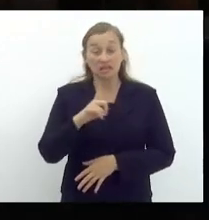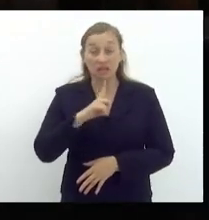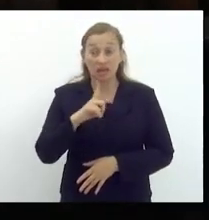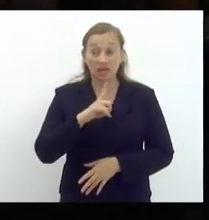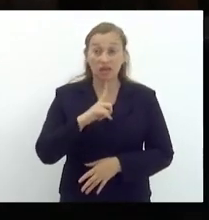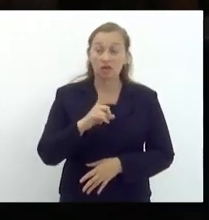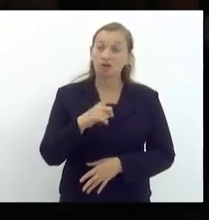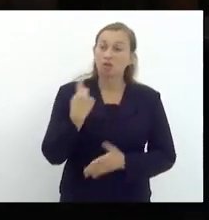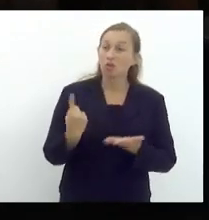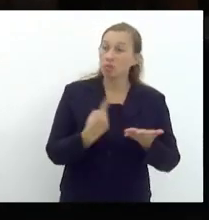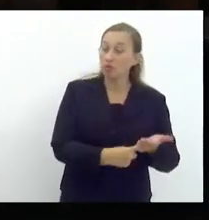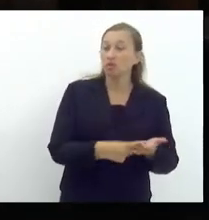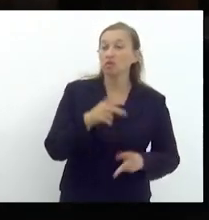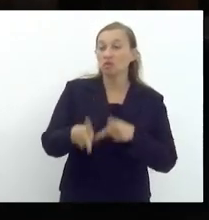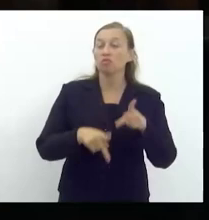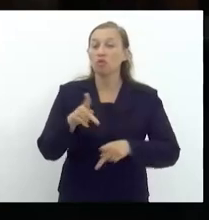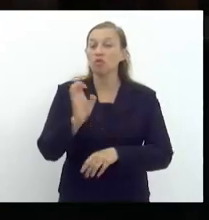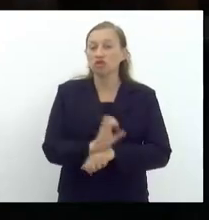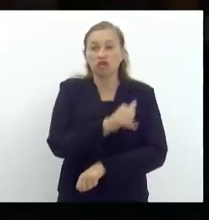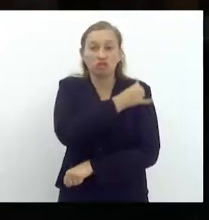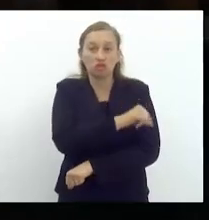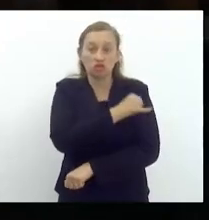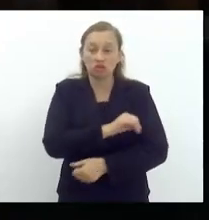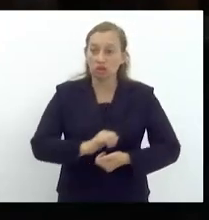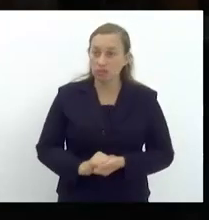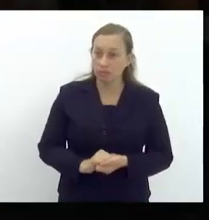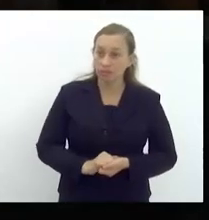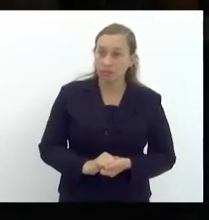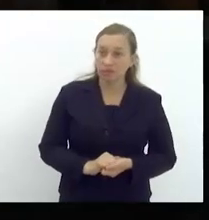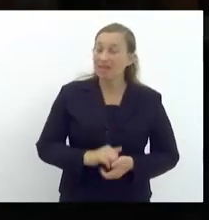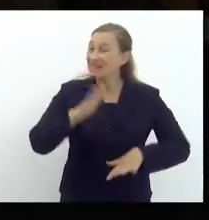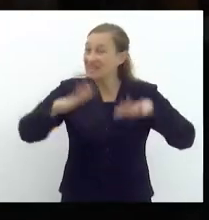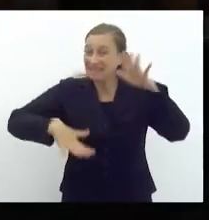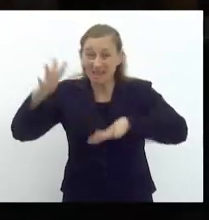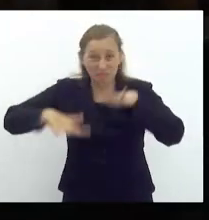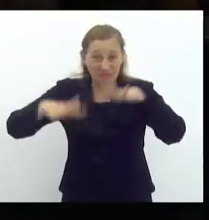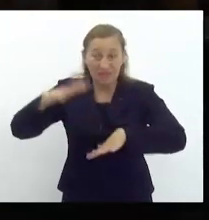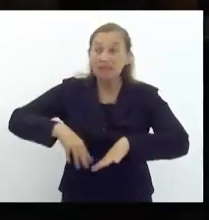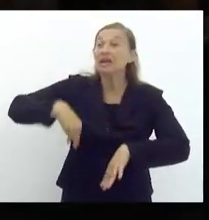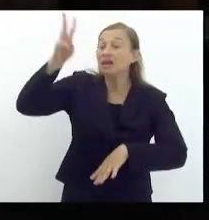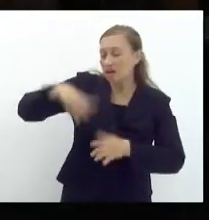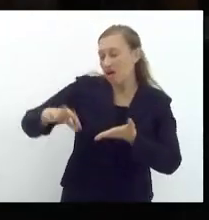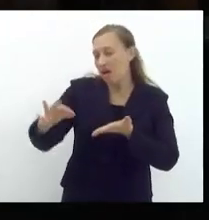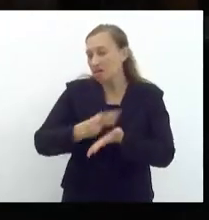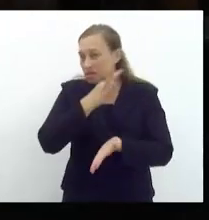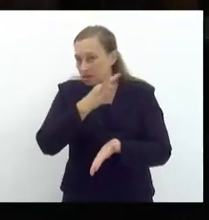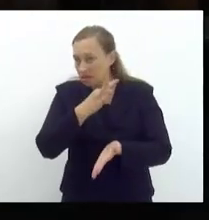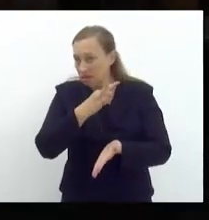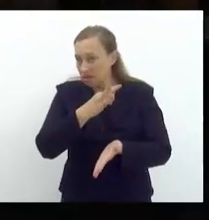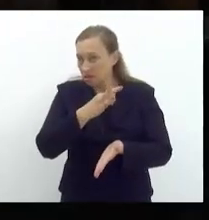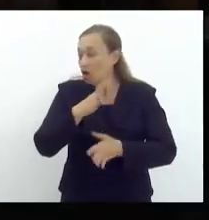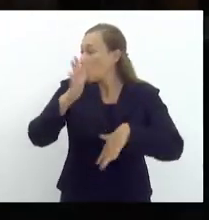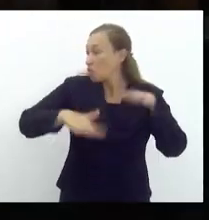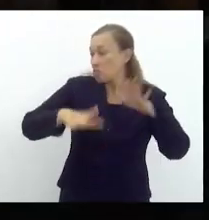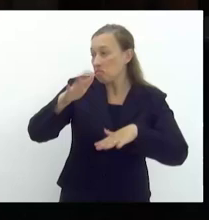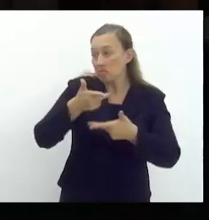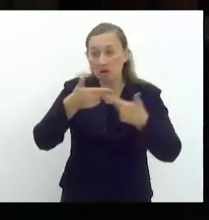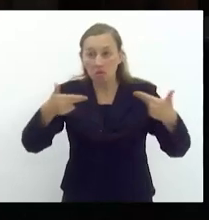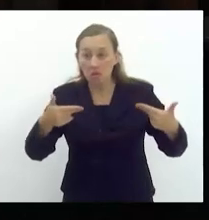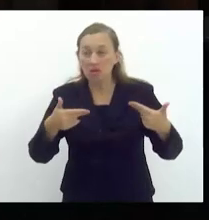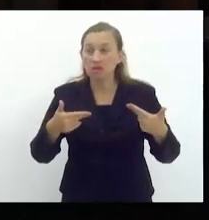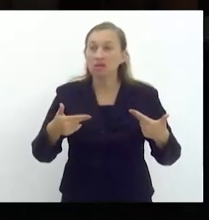esse é o nosso compromisso com a população do estado do Rio de Janeiro e que Independente de quem assina né Qualquer coisa